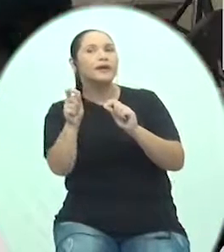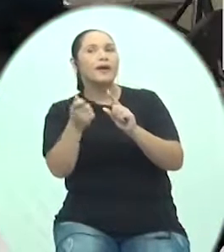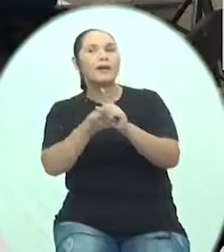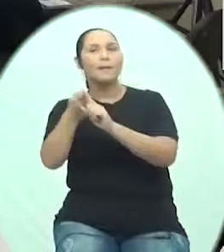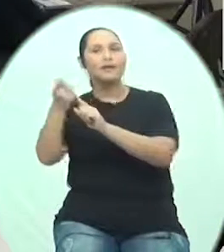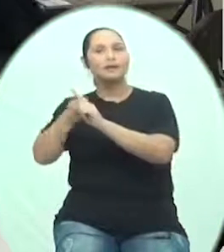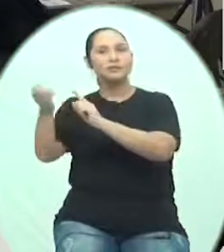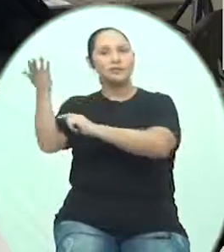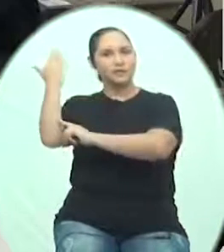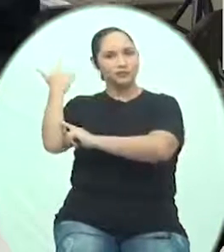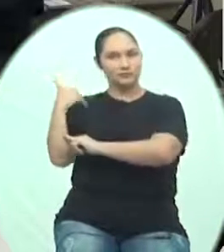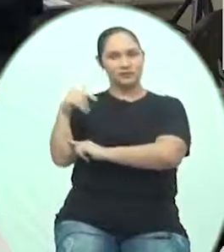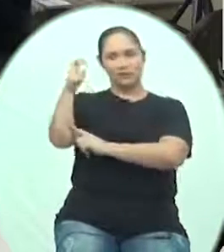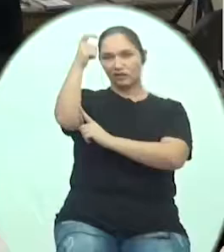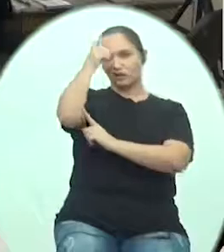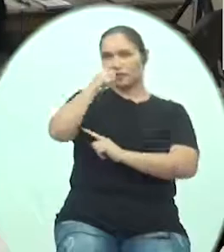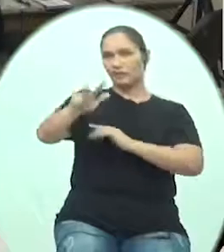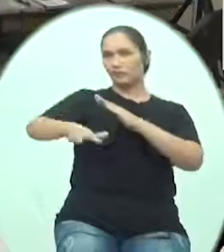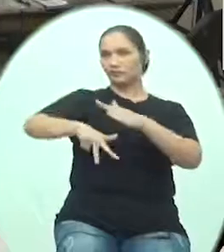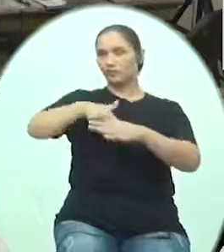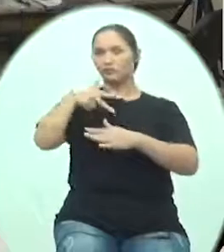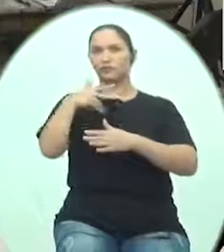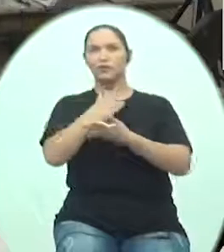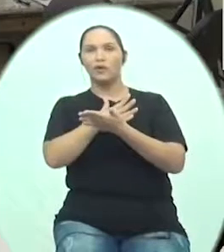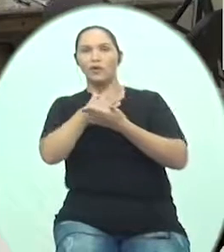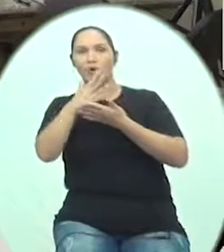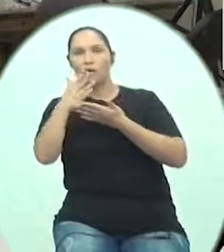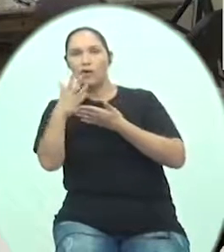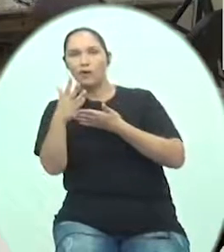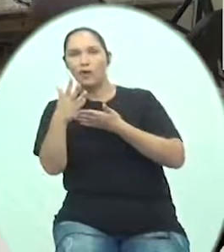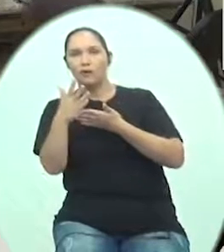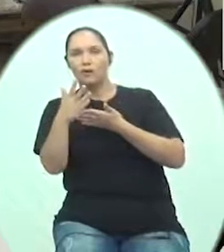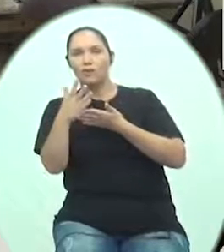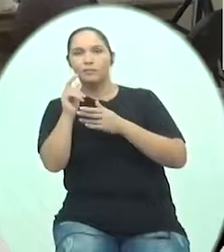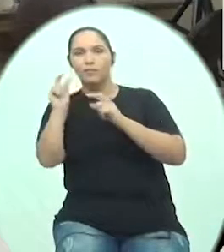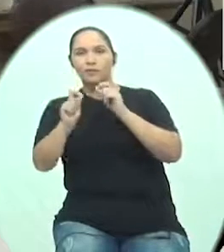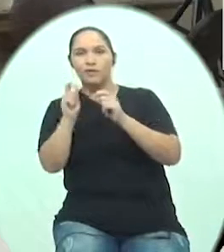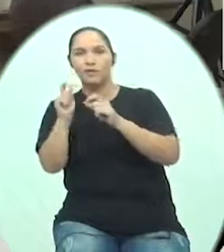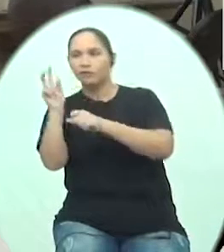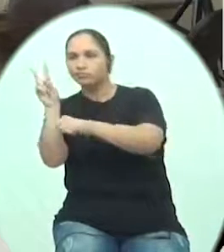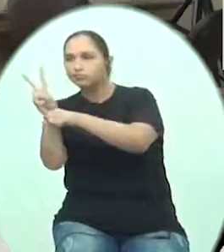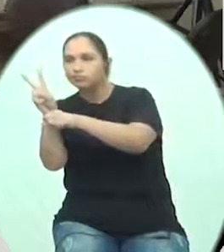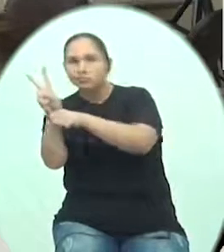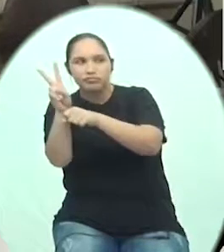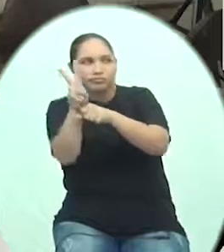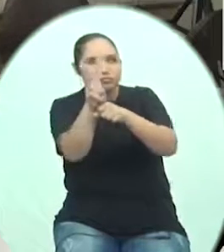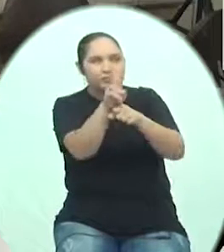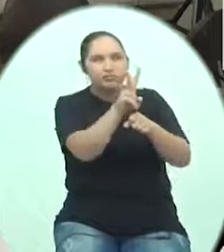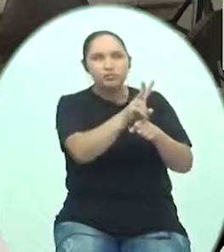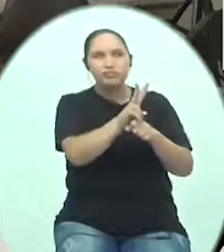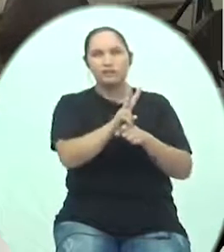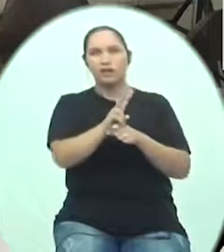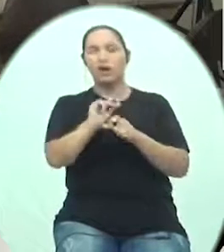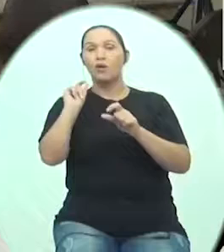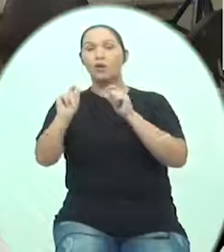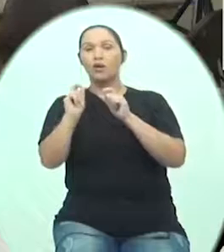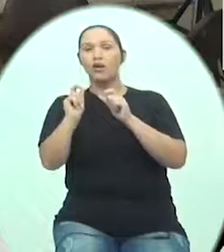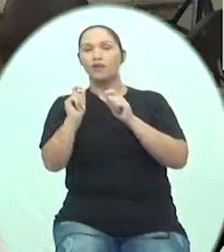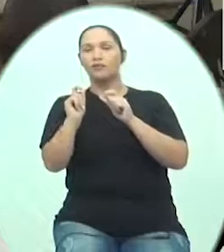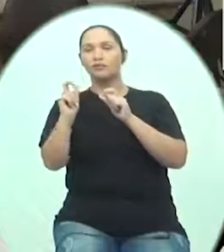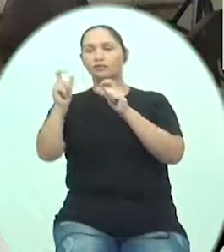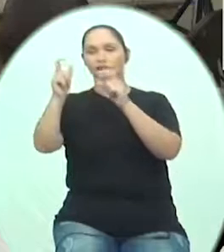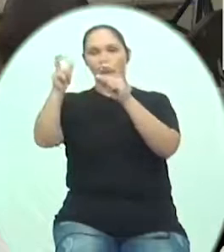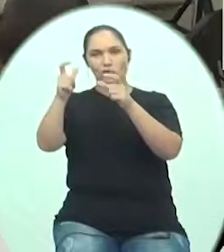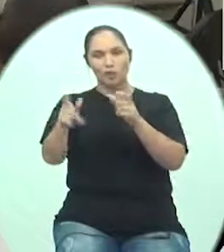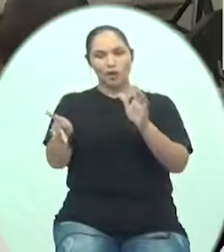eu comecei a fiscalizar junto com alguns vereadores a Unidade de Saúde Central onde percebemos